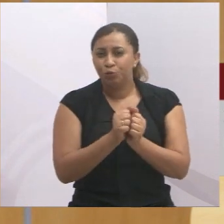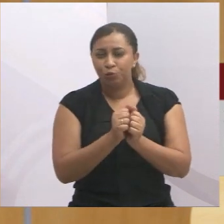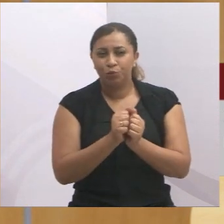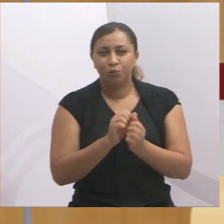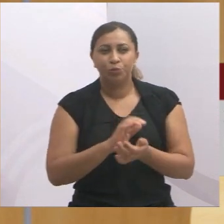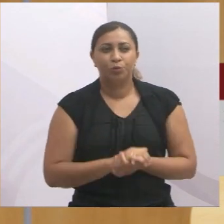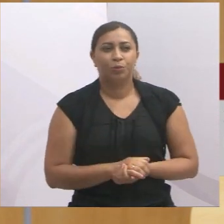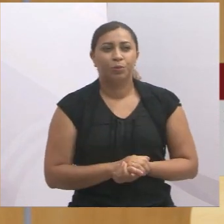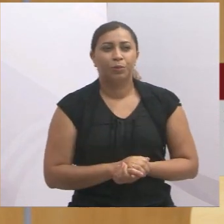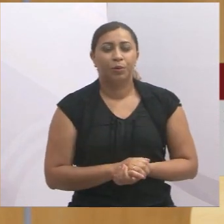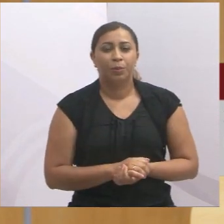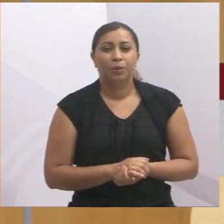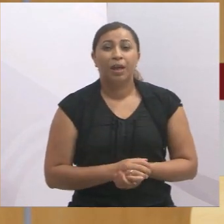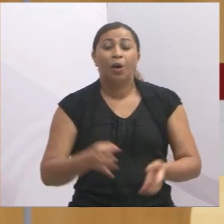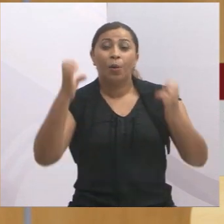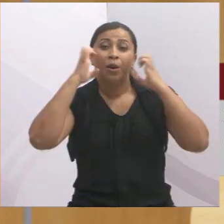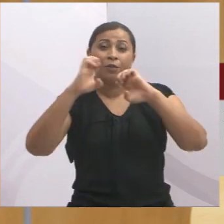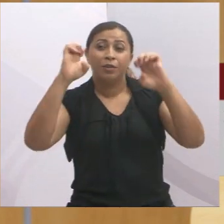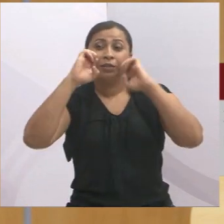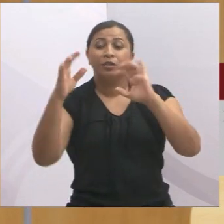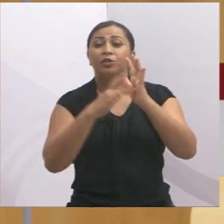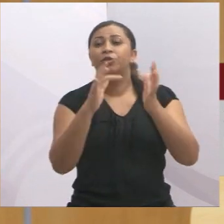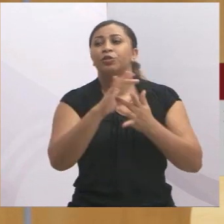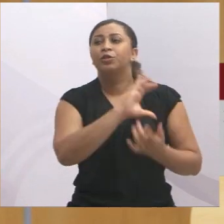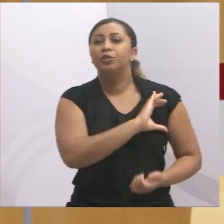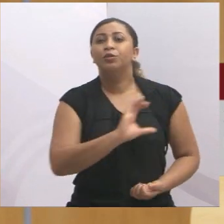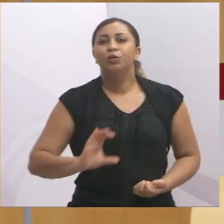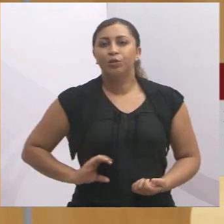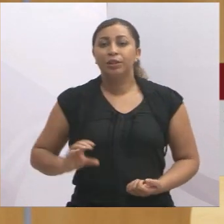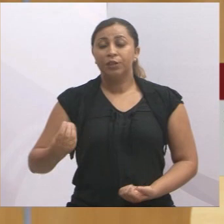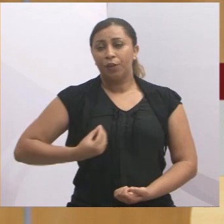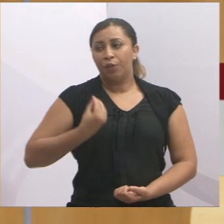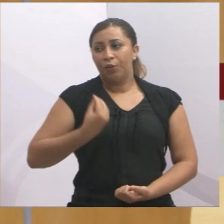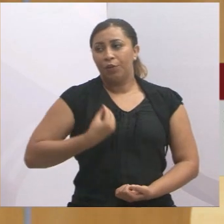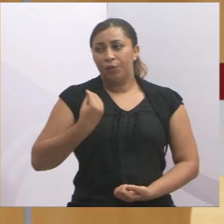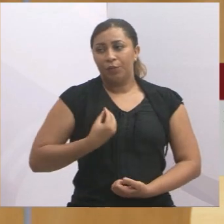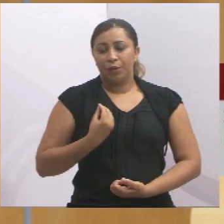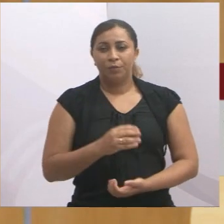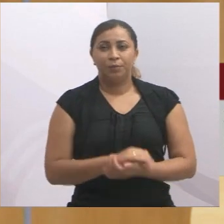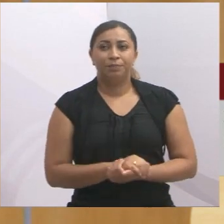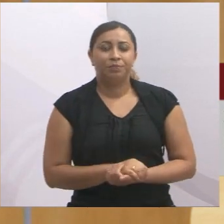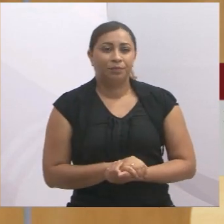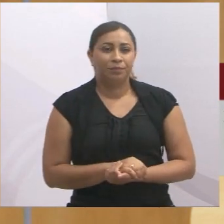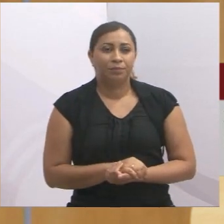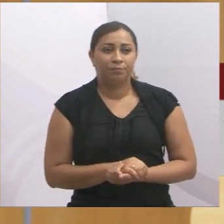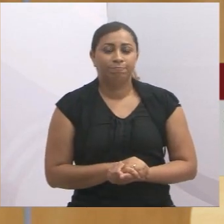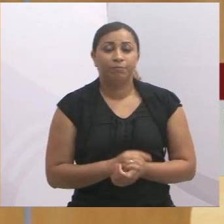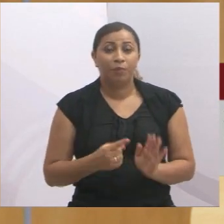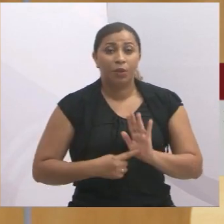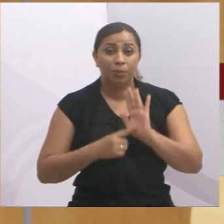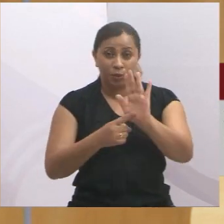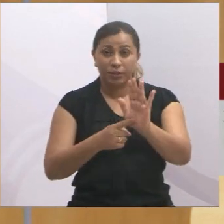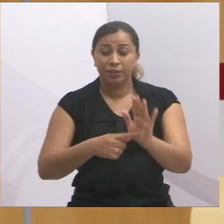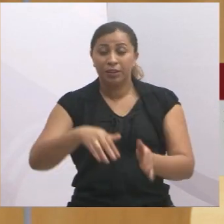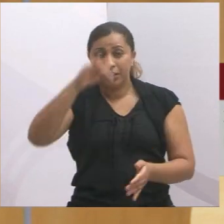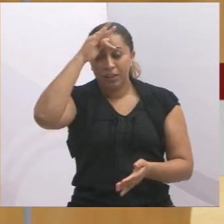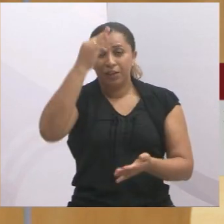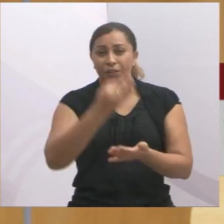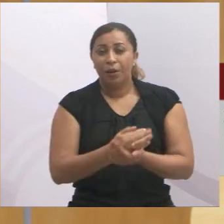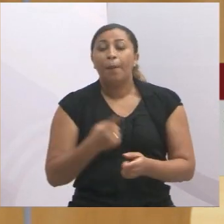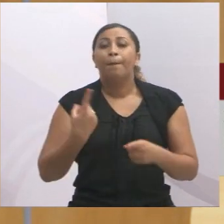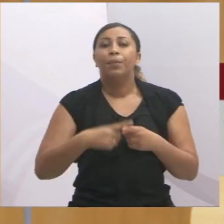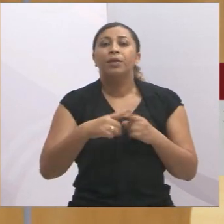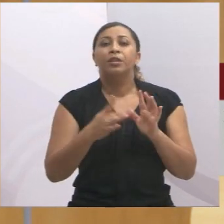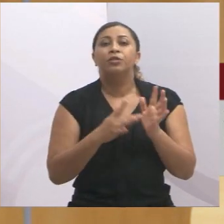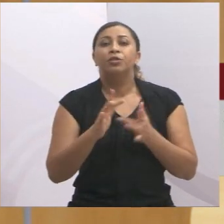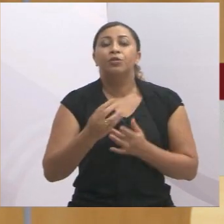trazer a presença do Evangelho de Jesus Cristo vivo nessas comemorações, nessa manifestação de fé. Porque